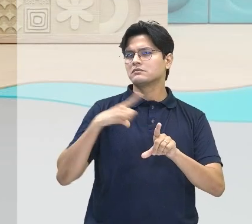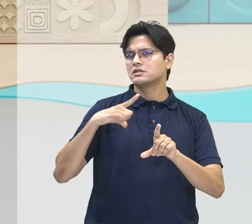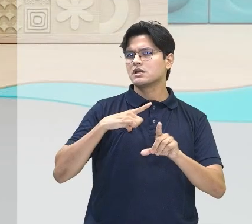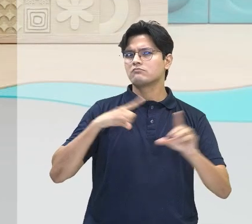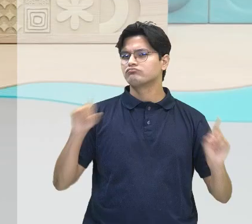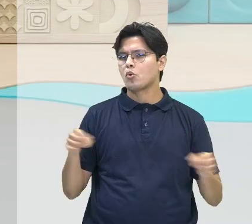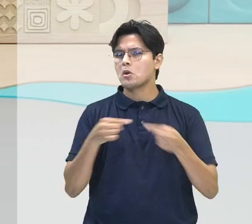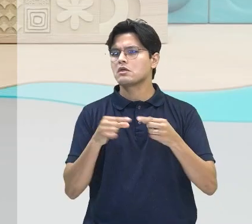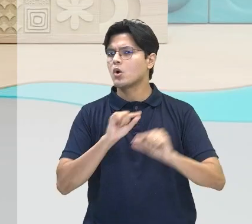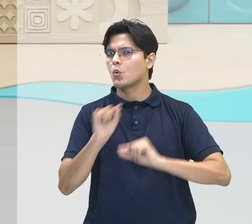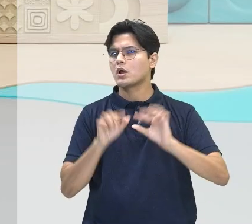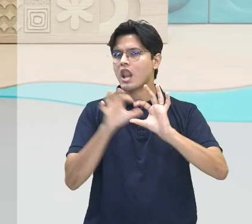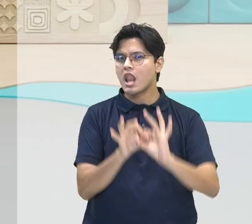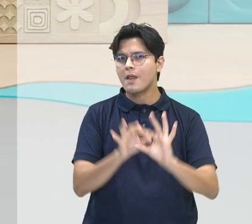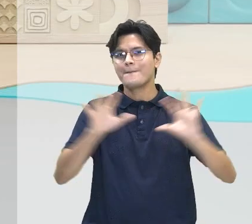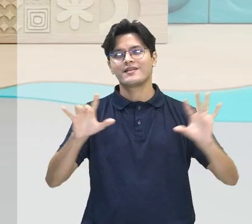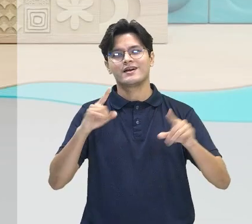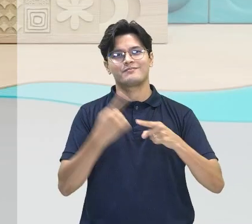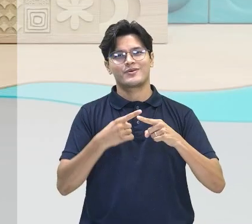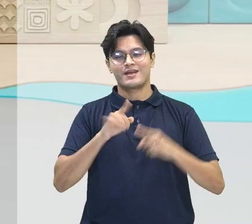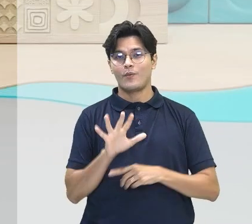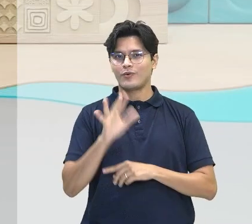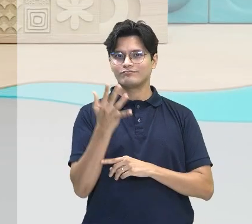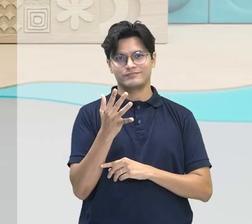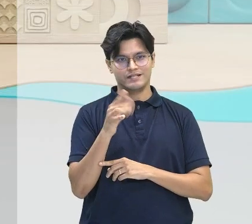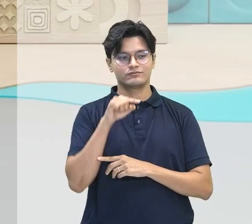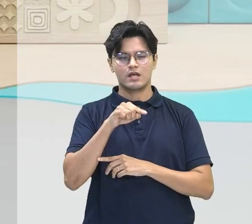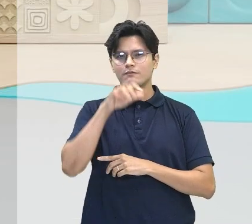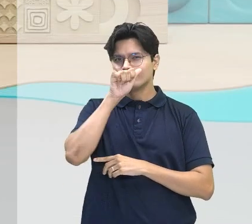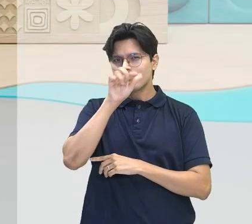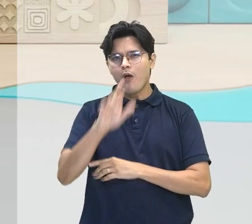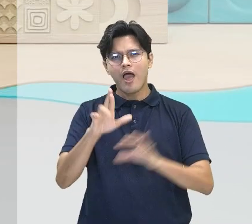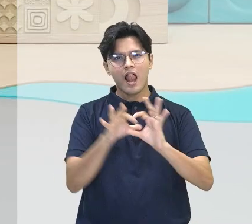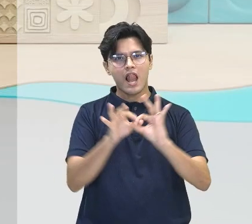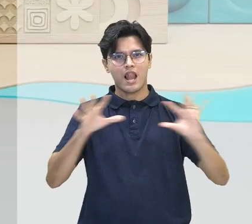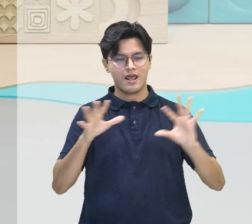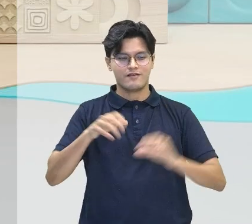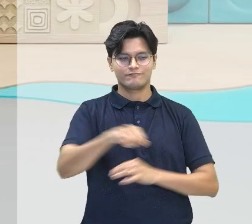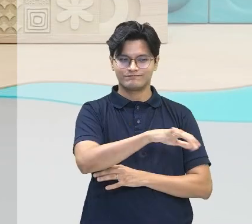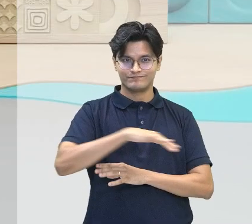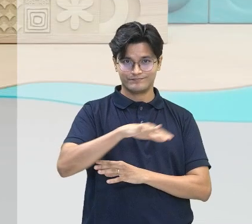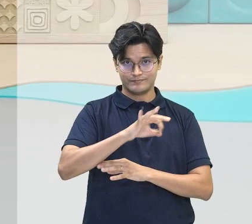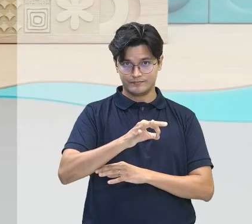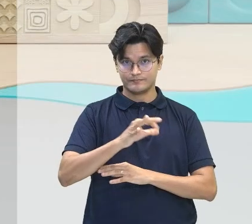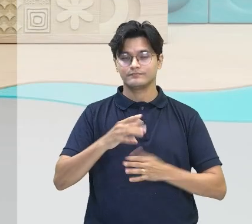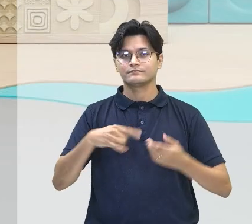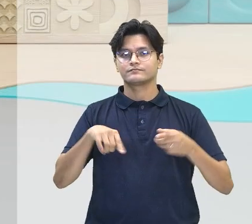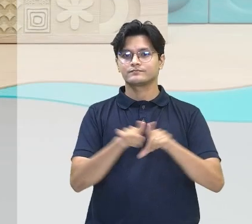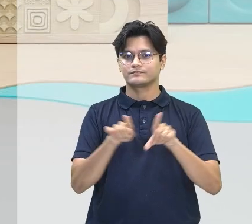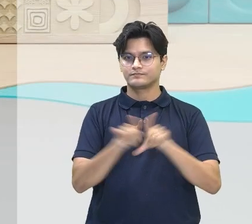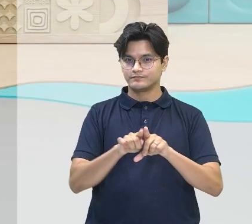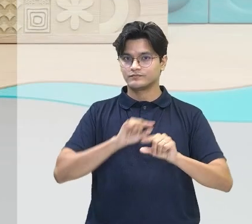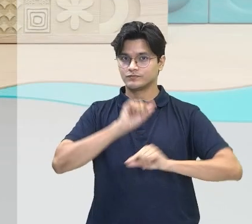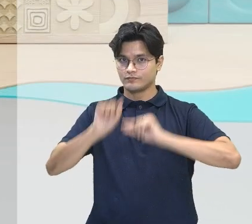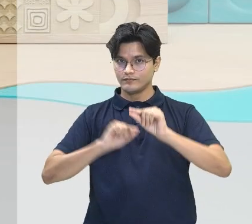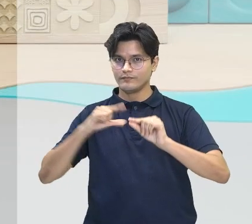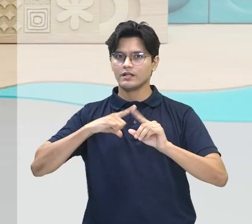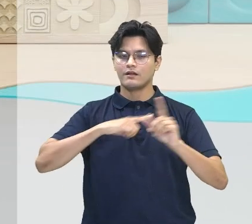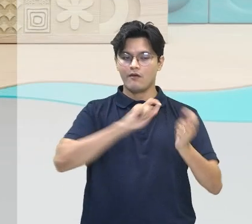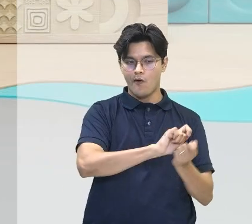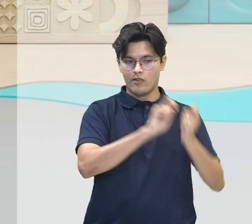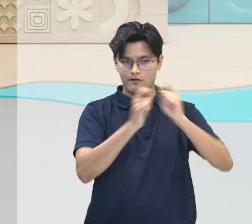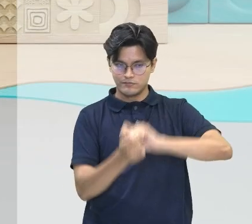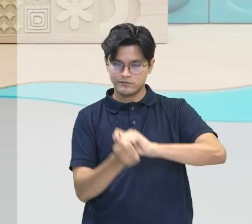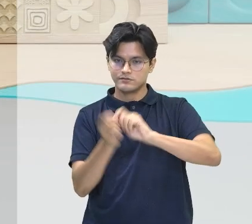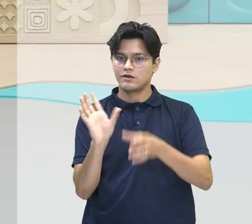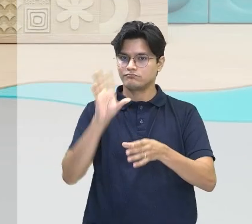livre na maioria das vezes. E existe também adaptações, né, desse cenário urbano para proporcionar a quem